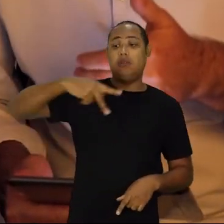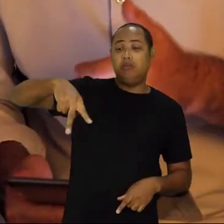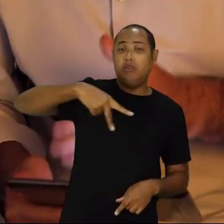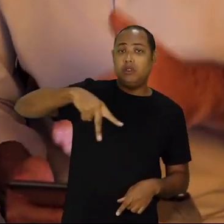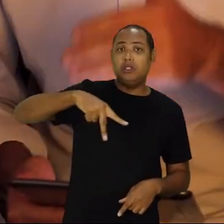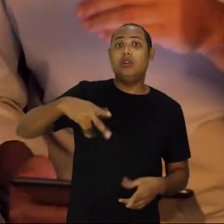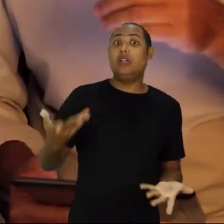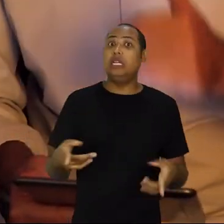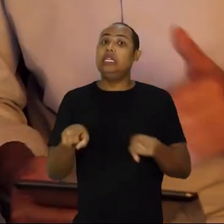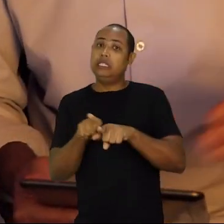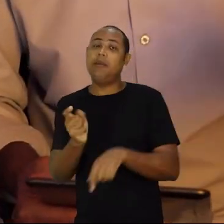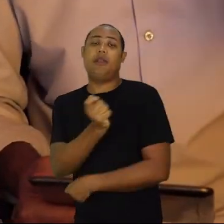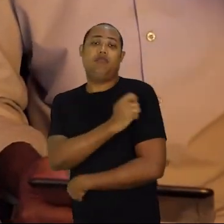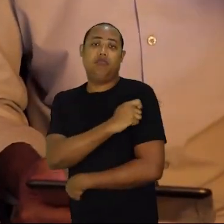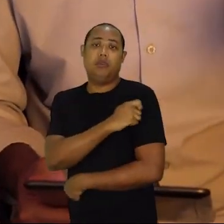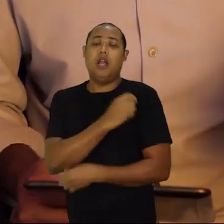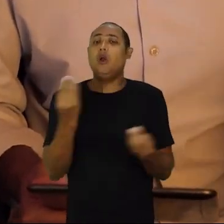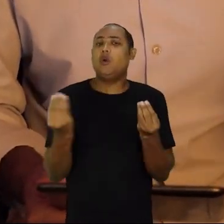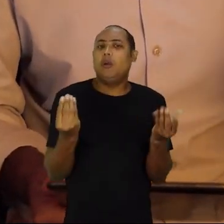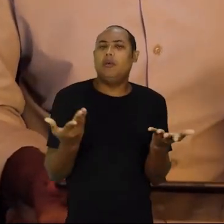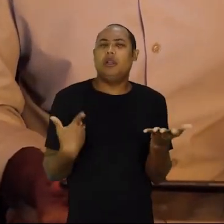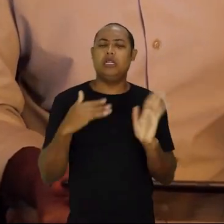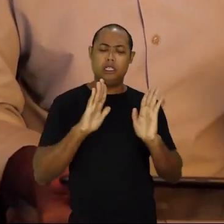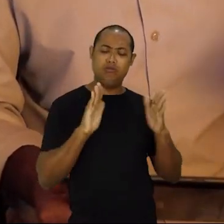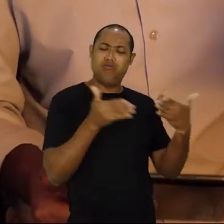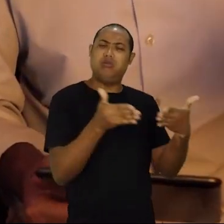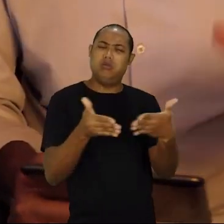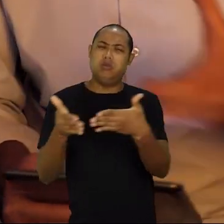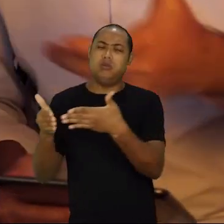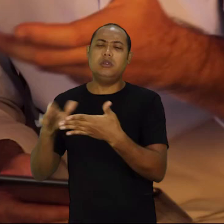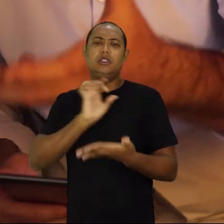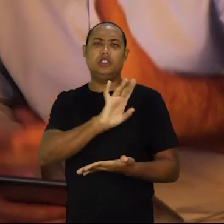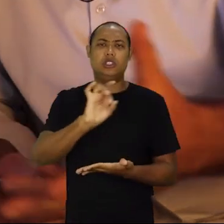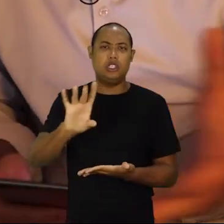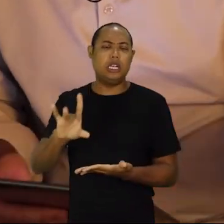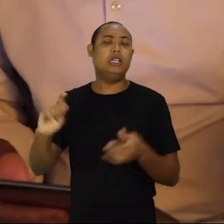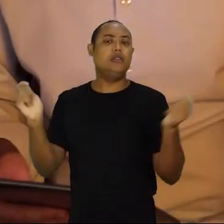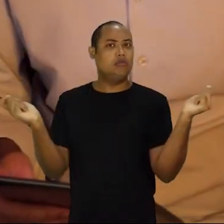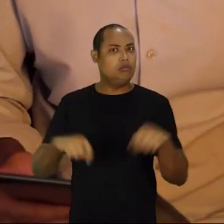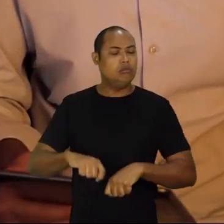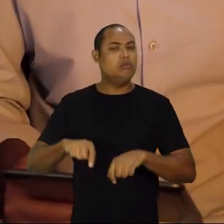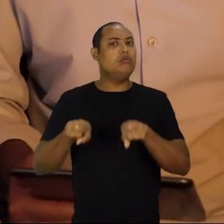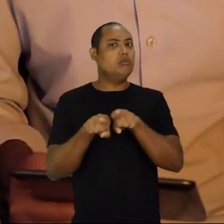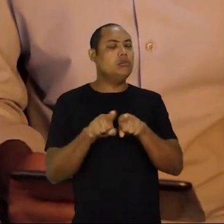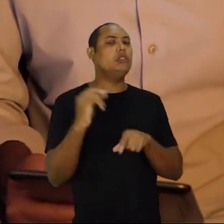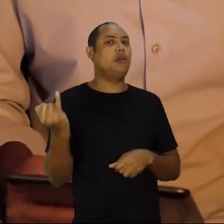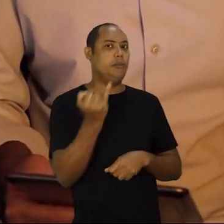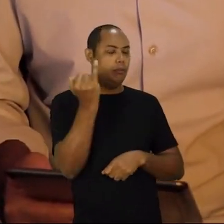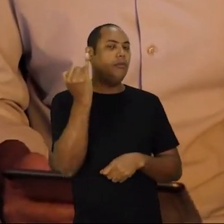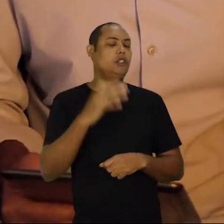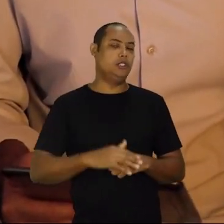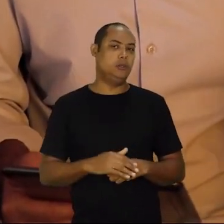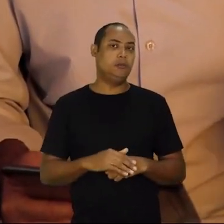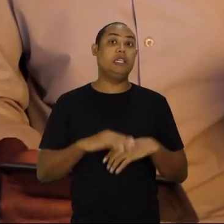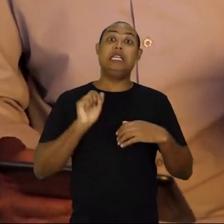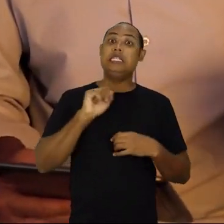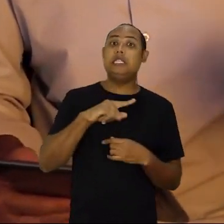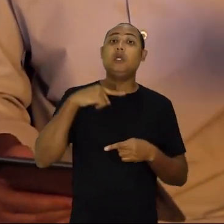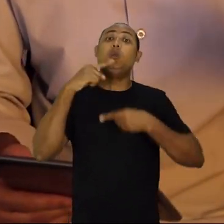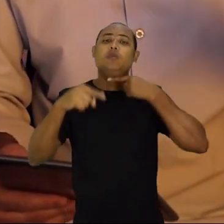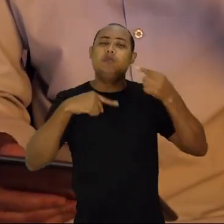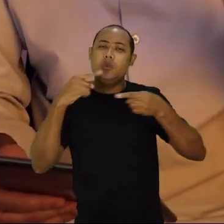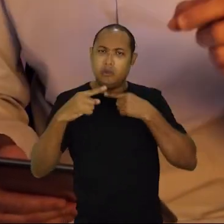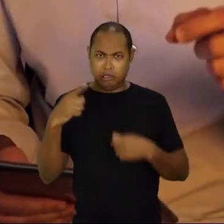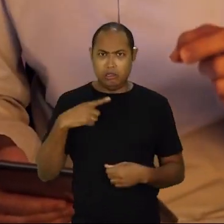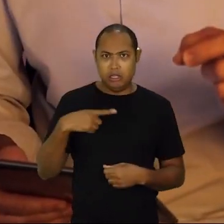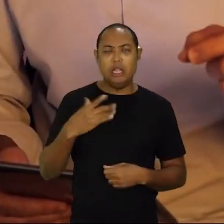nossos servidores técnicos, docentes e estudantes, as especificidades de cada um desses componentes.